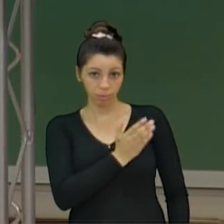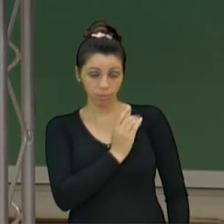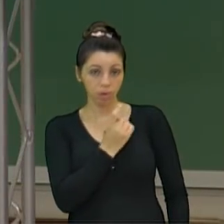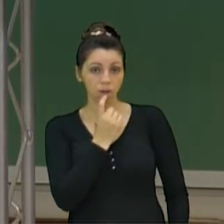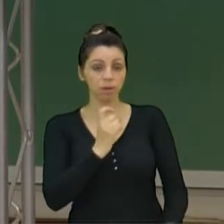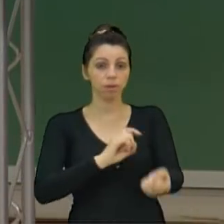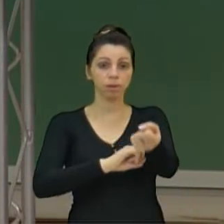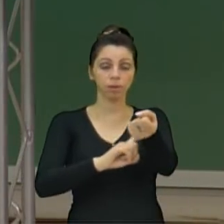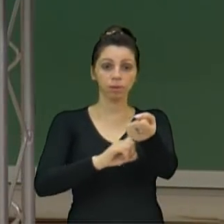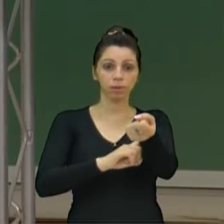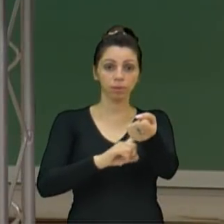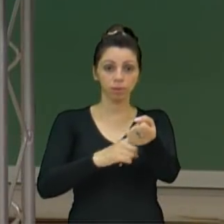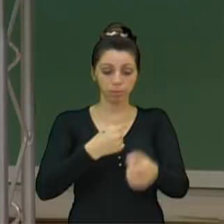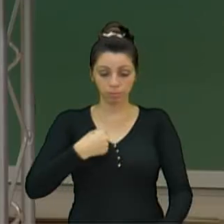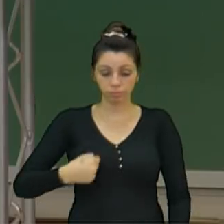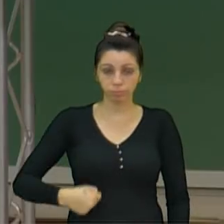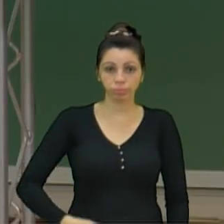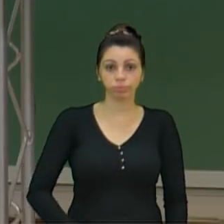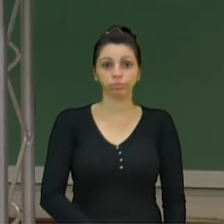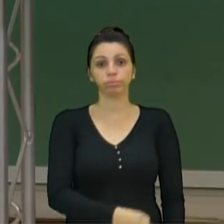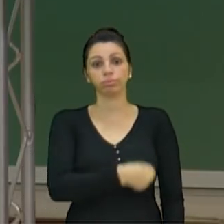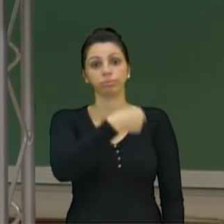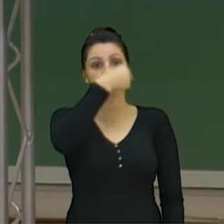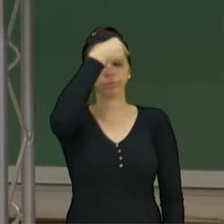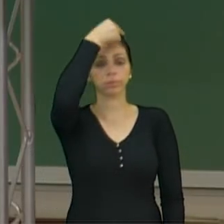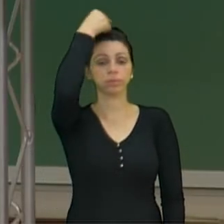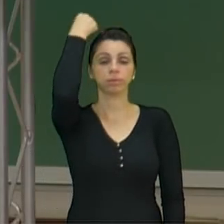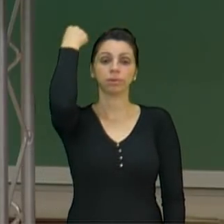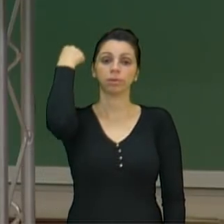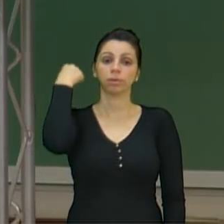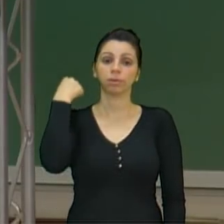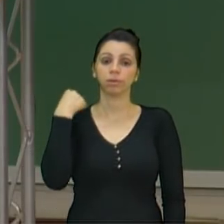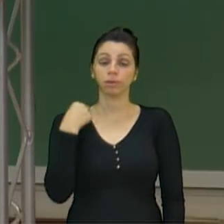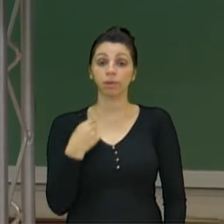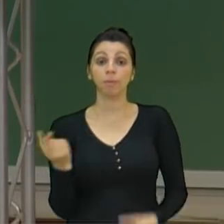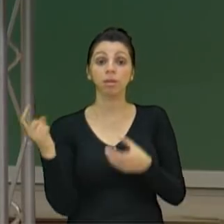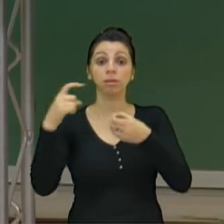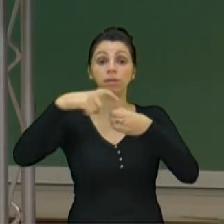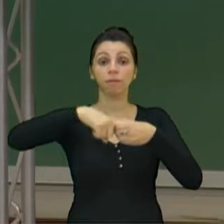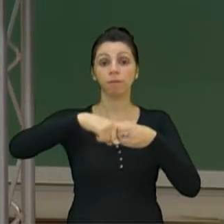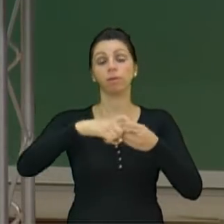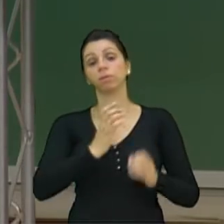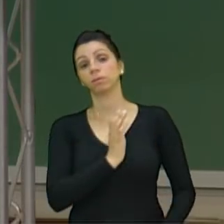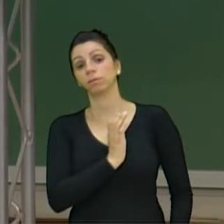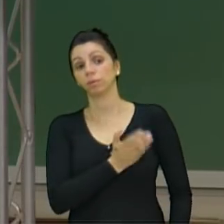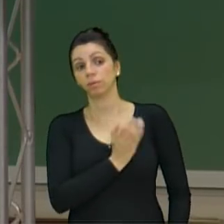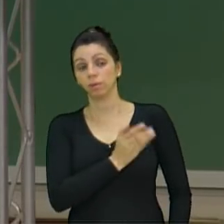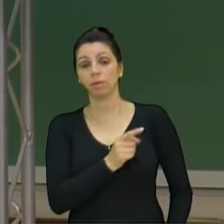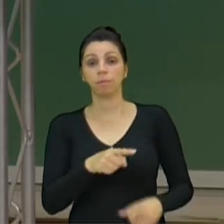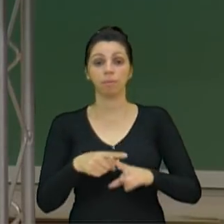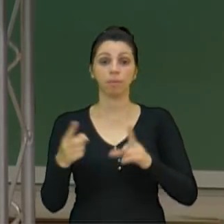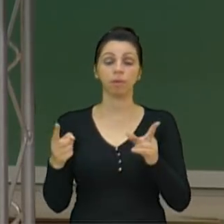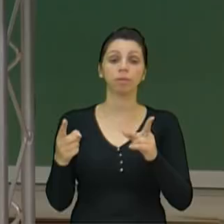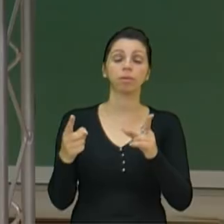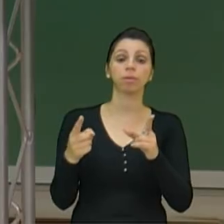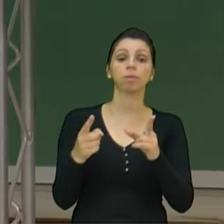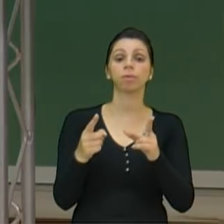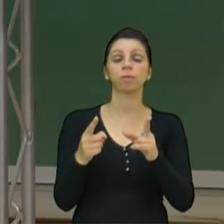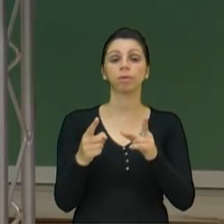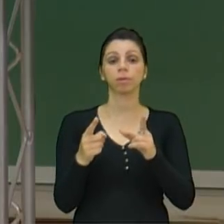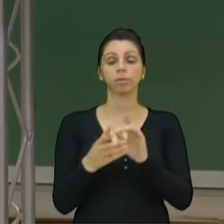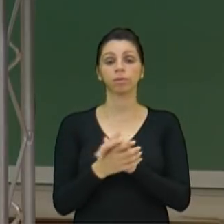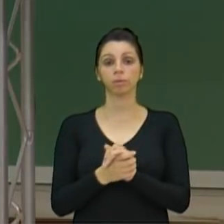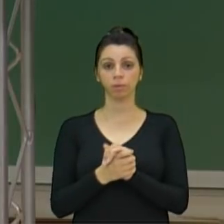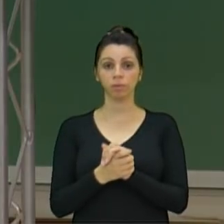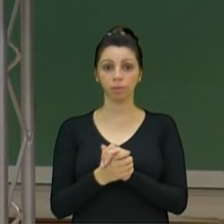coração, passa por todo o corpo, levando o oxigênio e depois vai voltar ao coração. Só que aí, pelo outro lado,